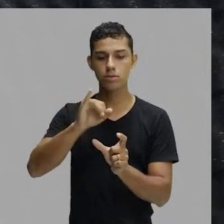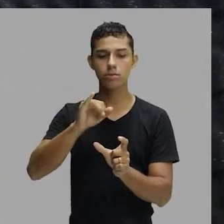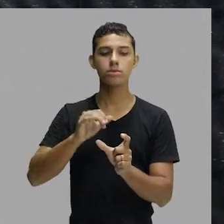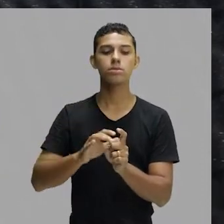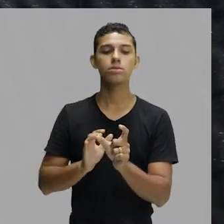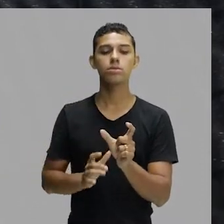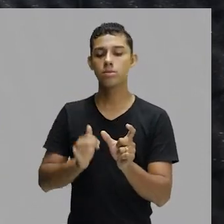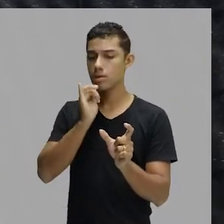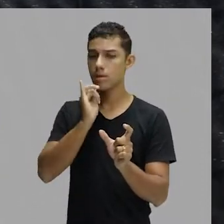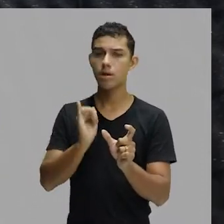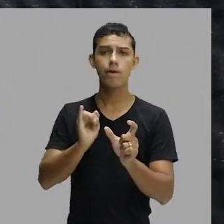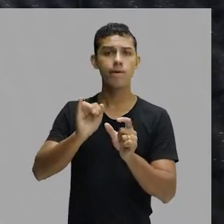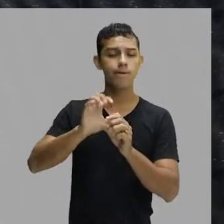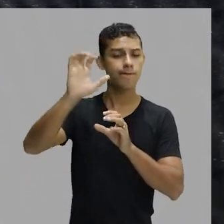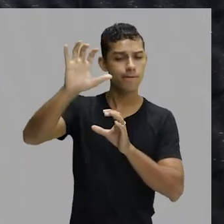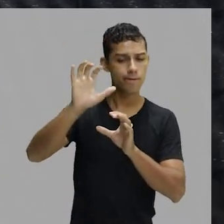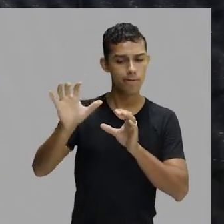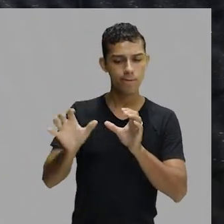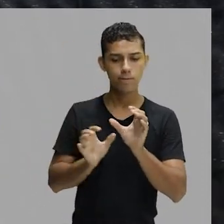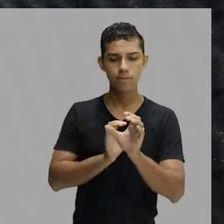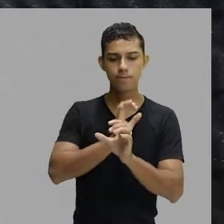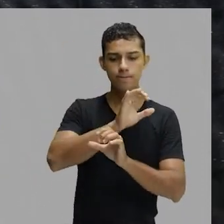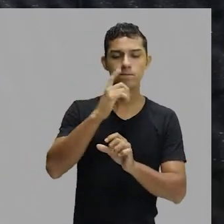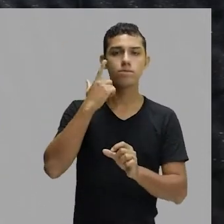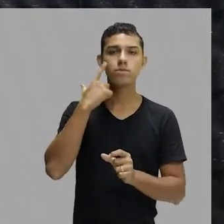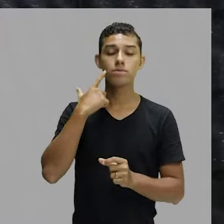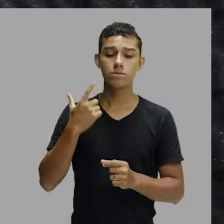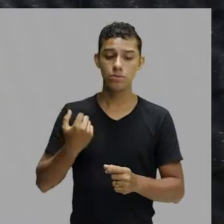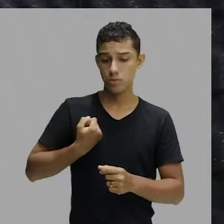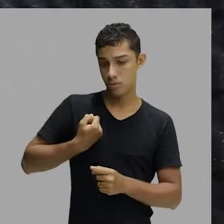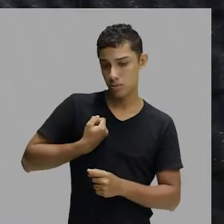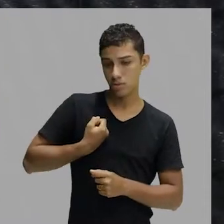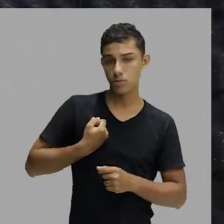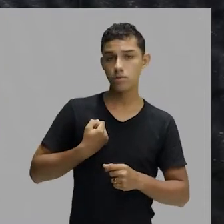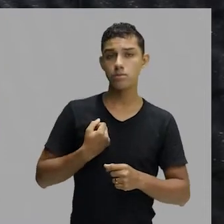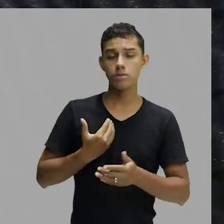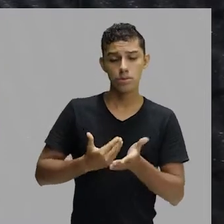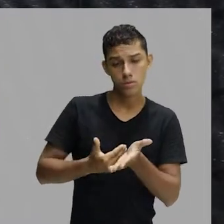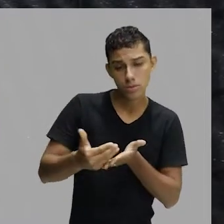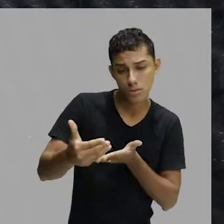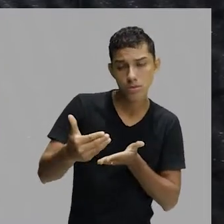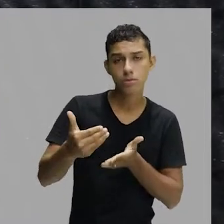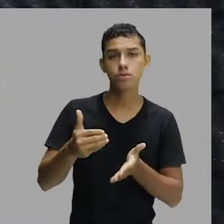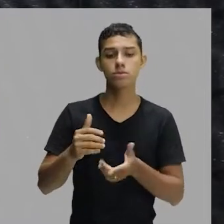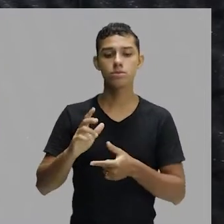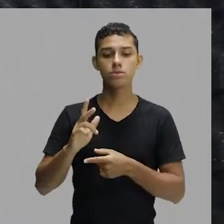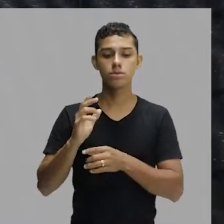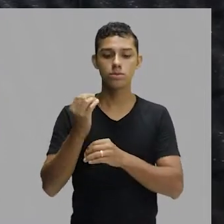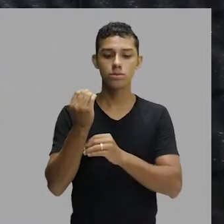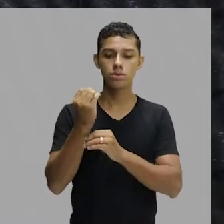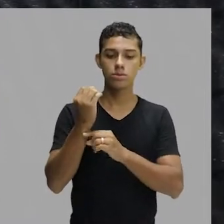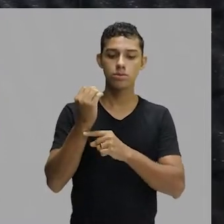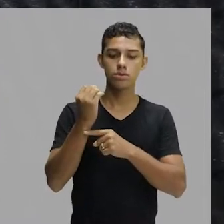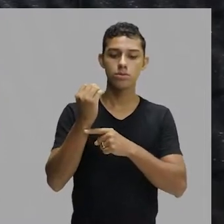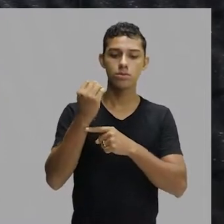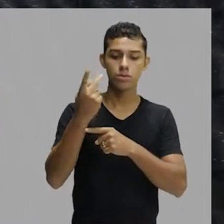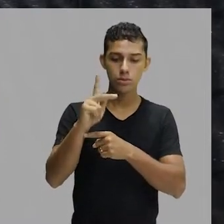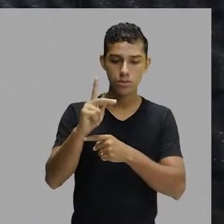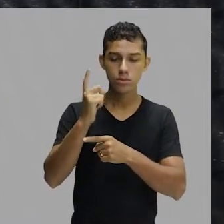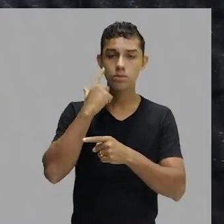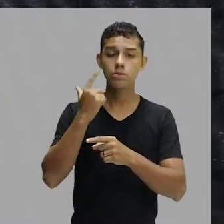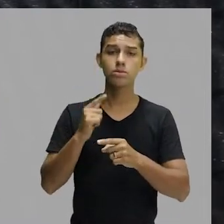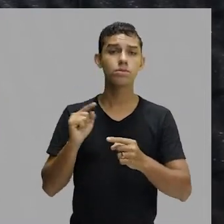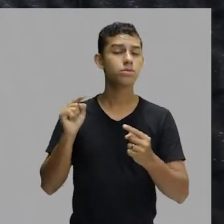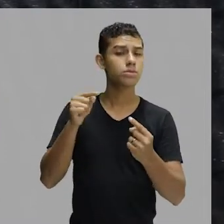várias ramificações no anel aromático, a numeração inicia-se na hidroxila e prossegue no sentido